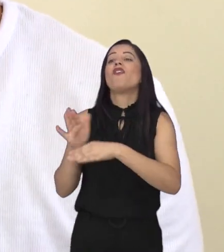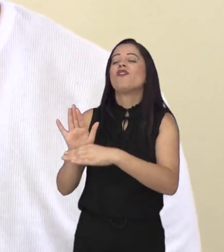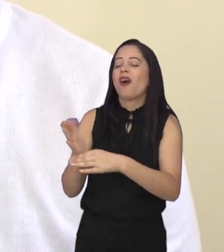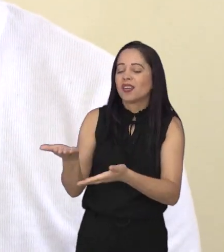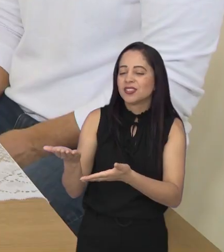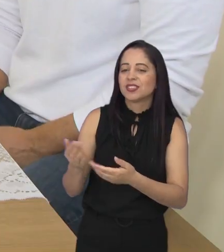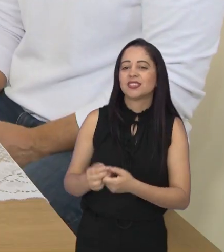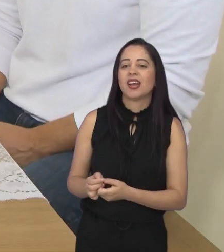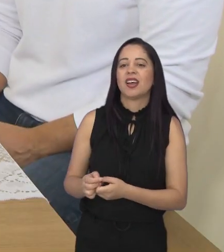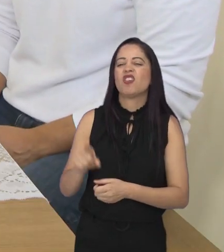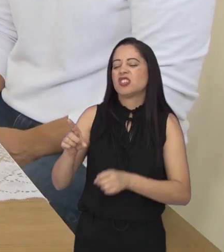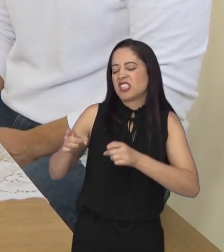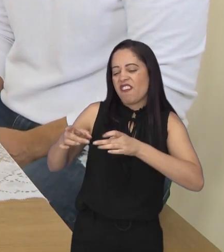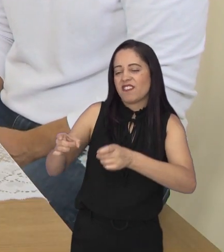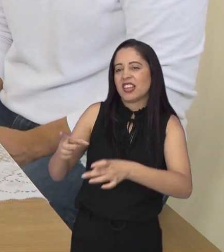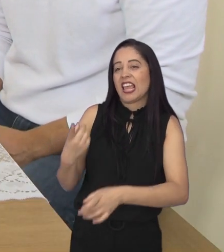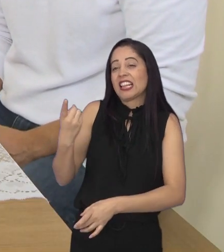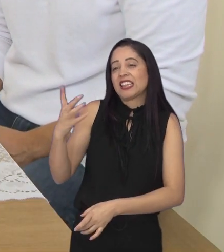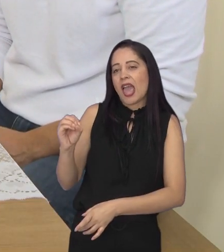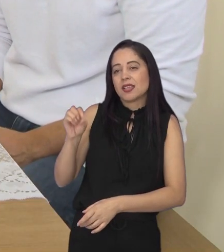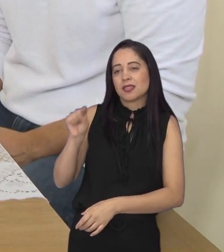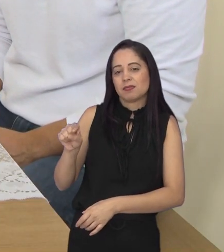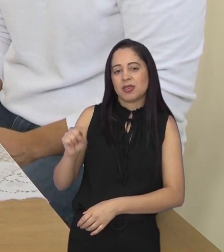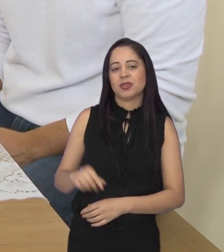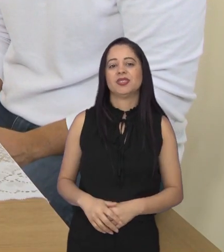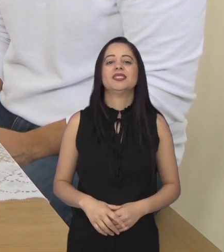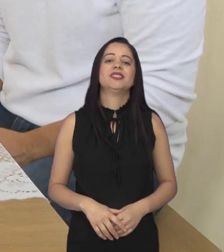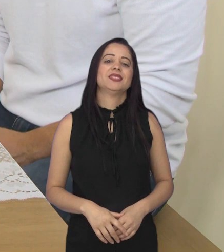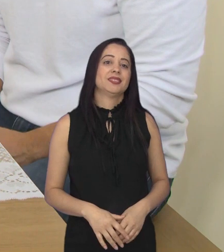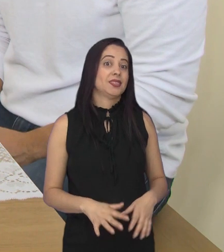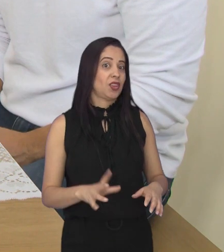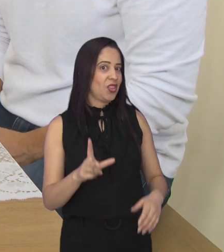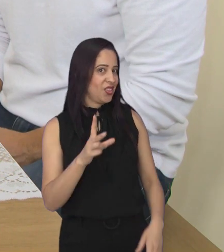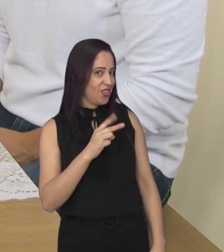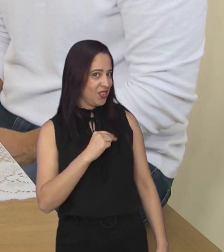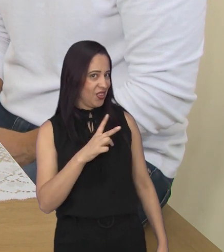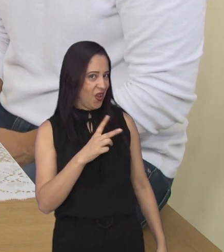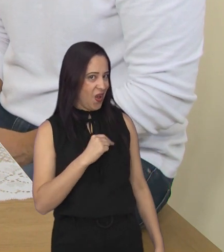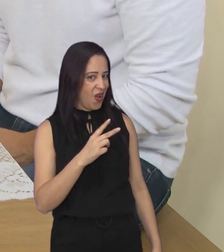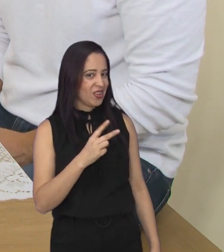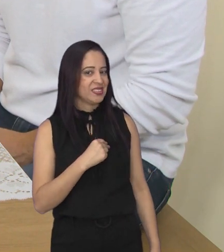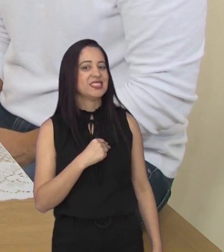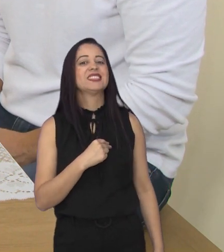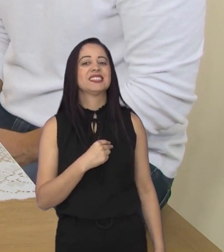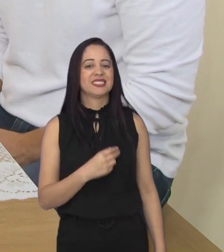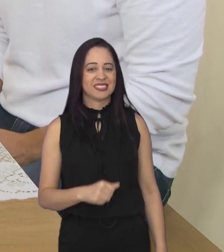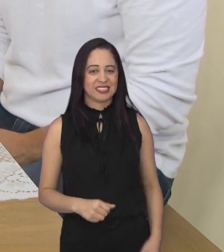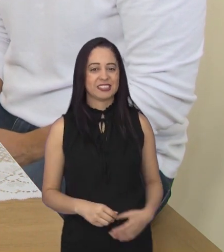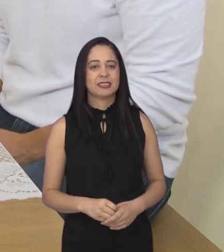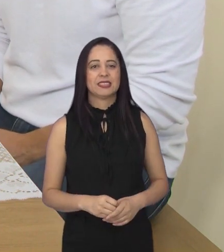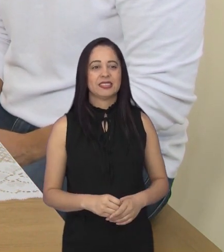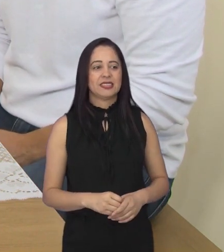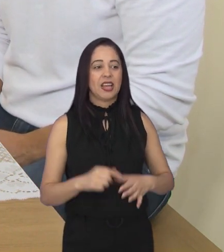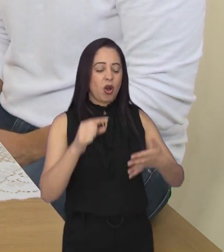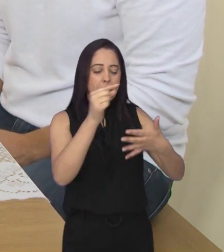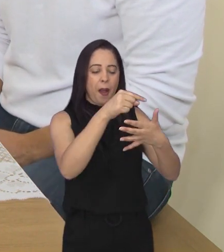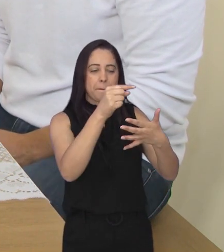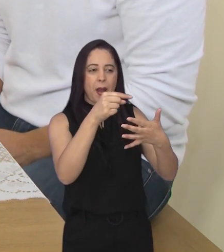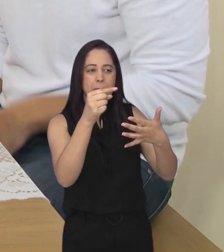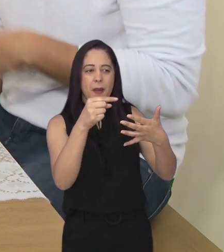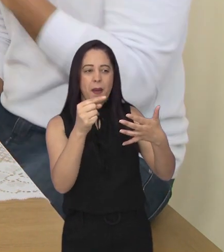negócio. Olha só. E você vai vender as 10 mil, fica tranquilo. Caraca, então tudo isso, né? É uma